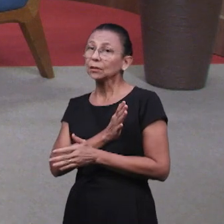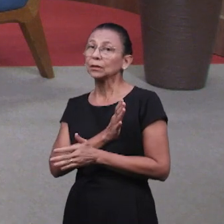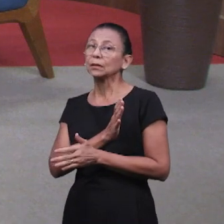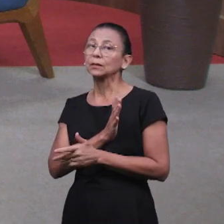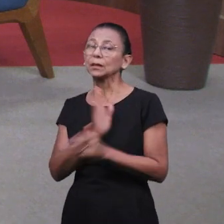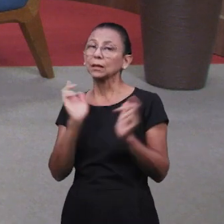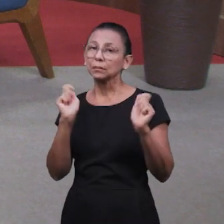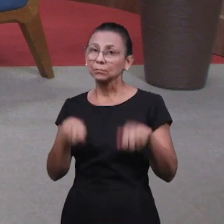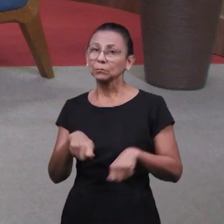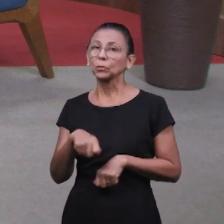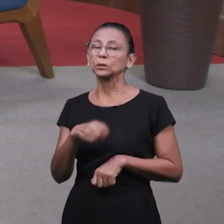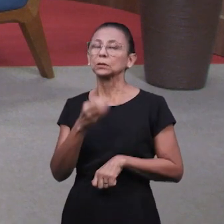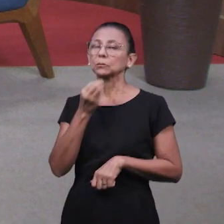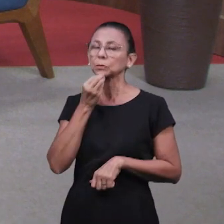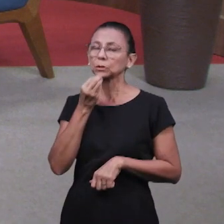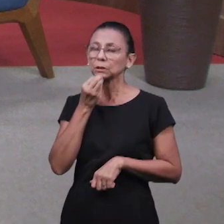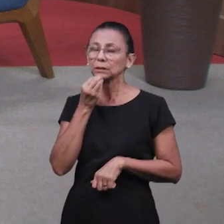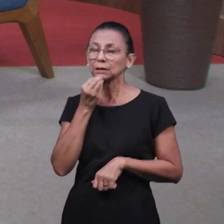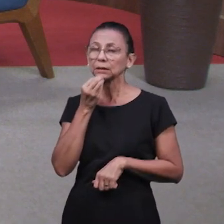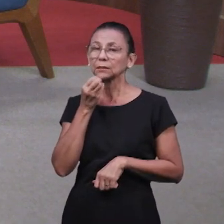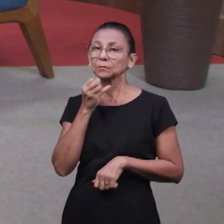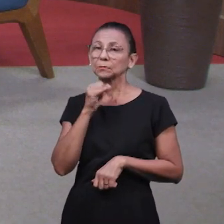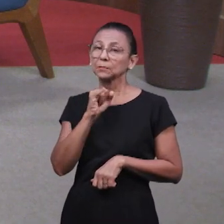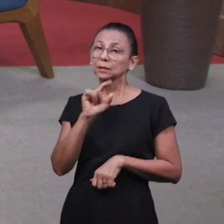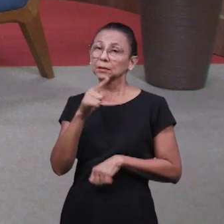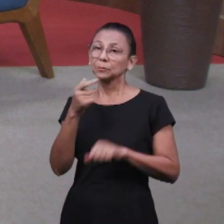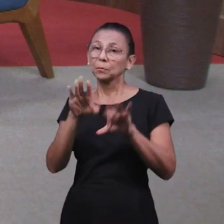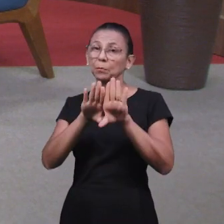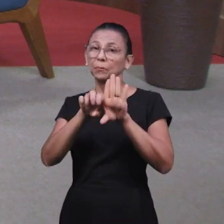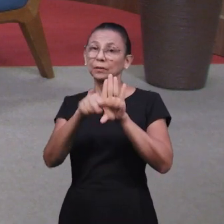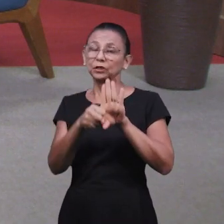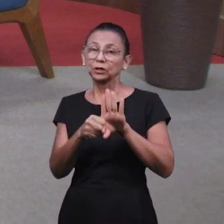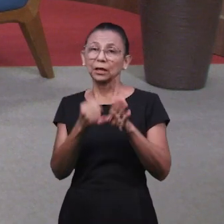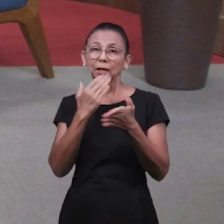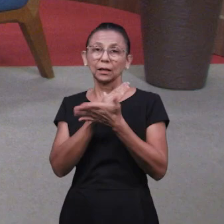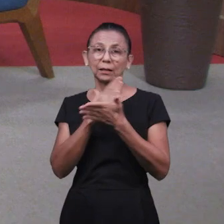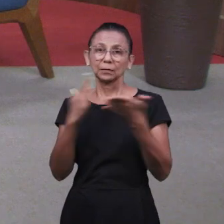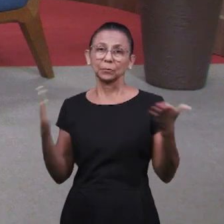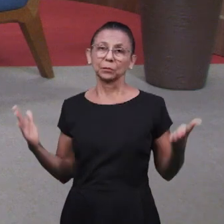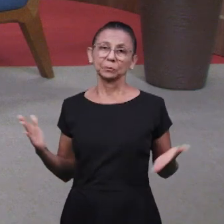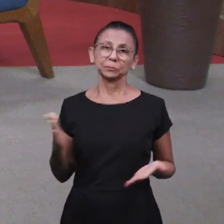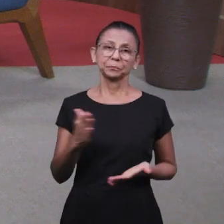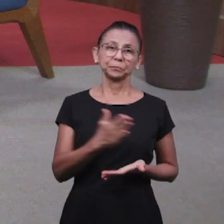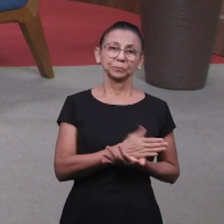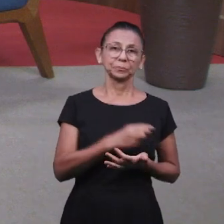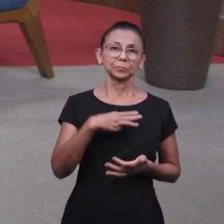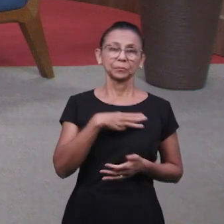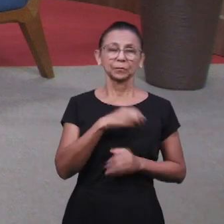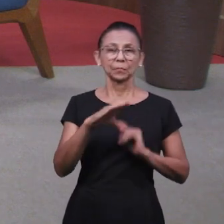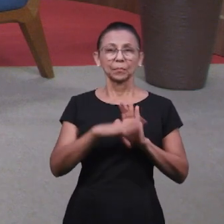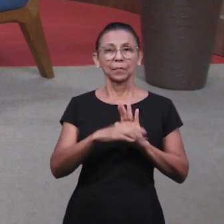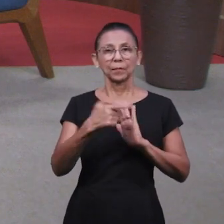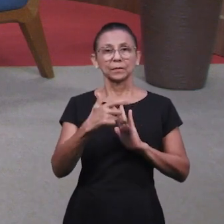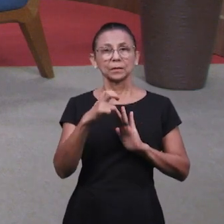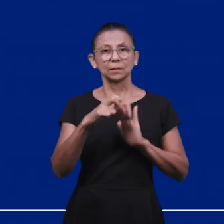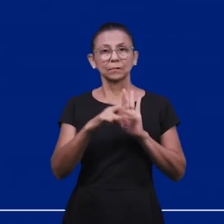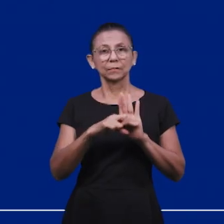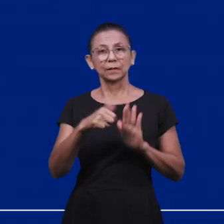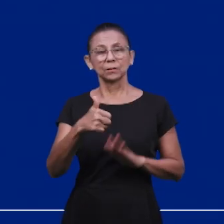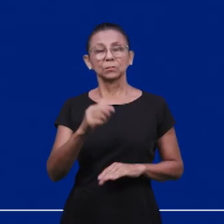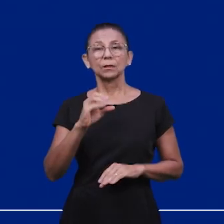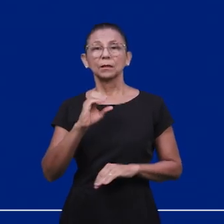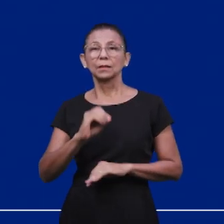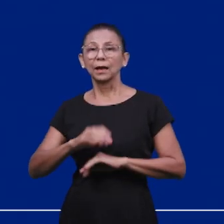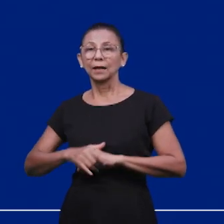achar. Porque depois que a porta se fechar, não vai haver mais essa oportunidade. Mateus 25, verso 10 diz assim: E